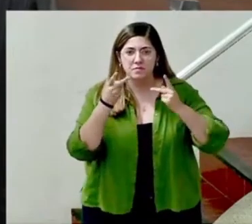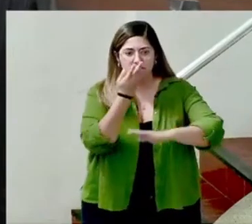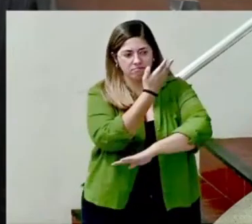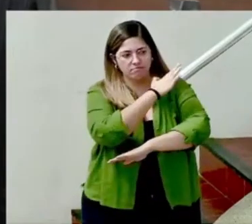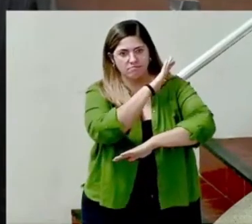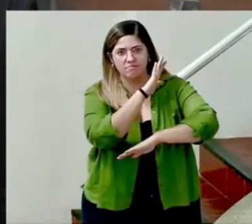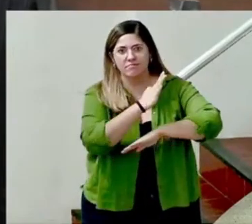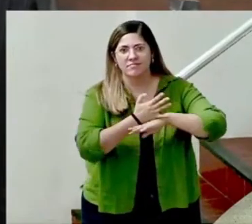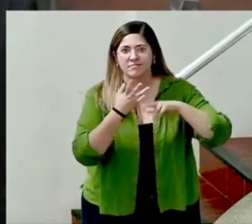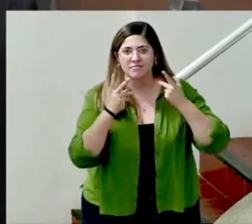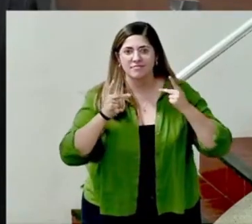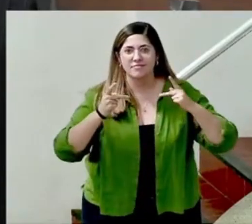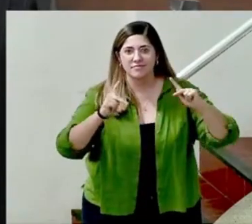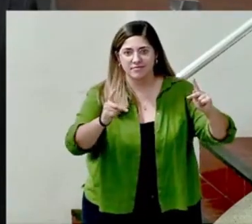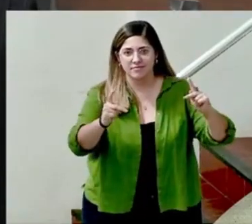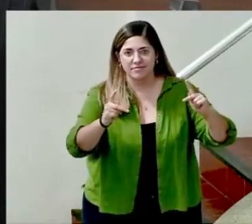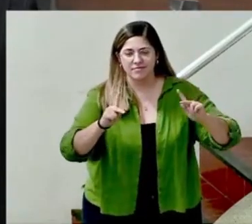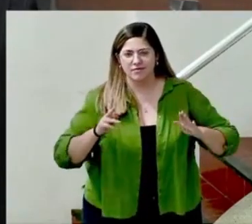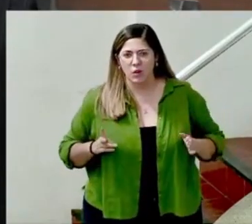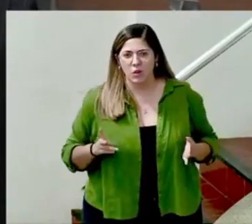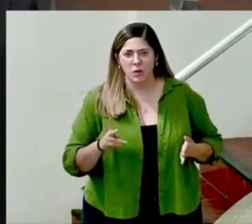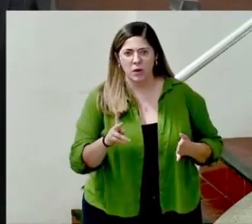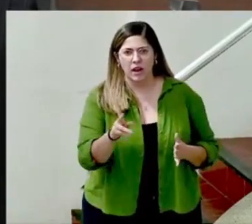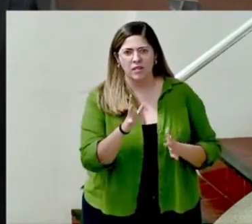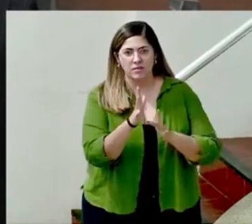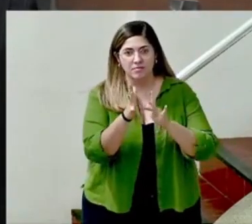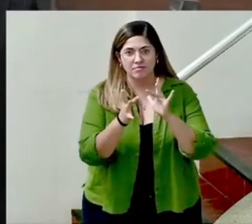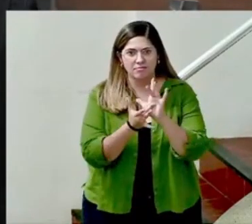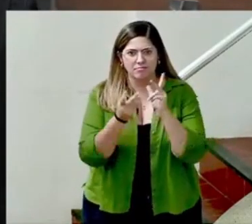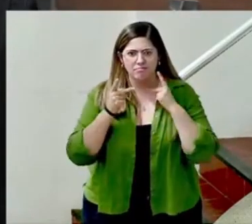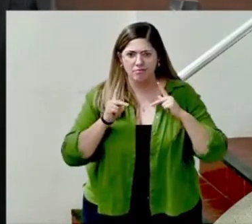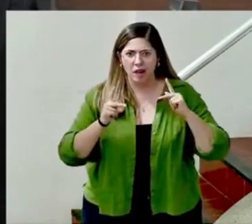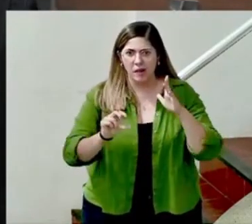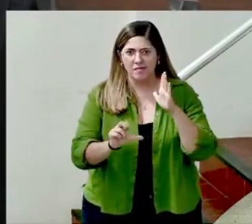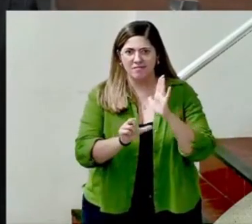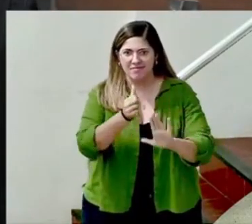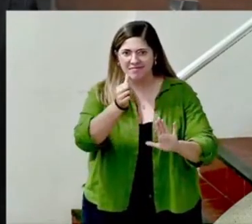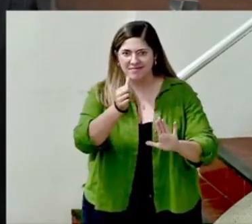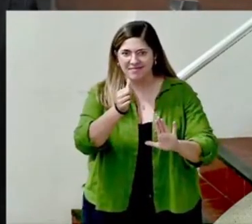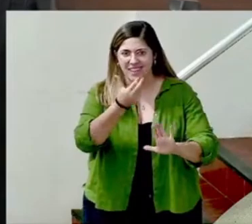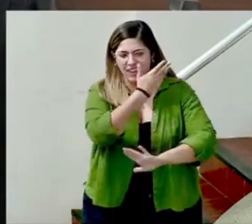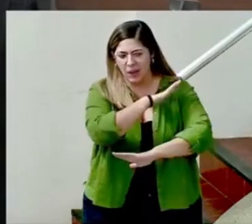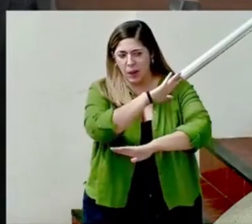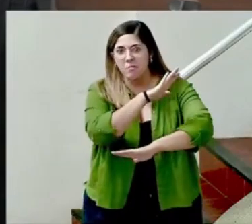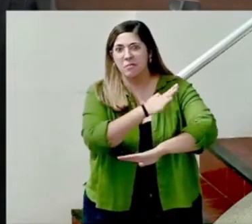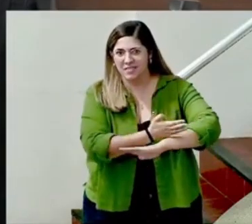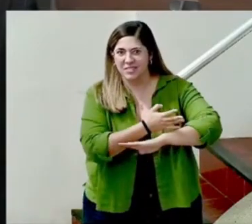O sermão que foi pregado por Jesus Cristo no monte.